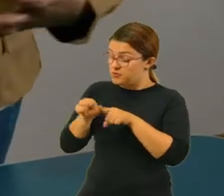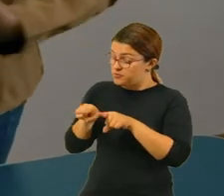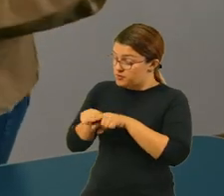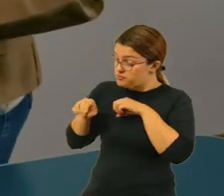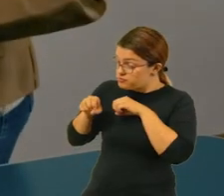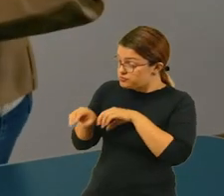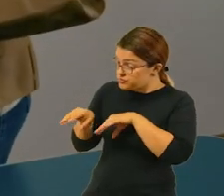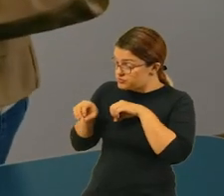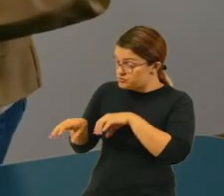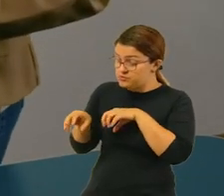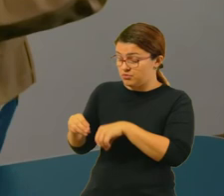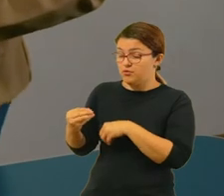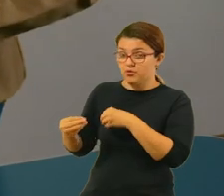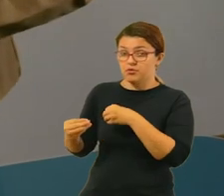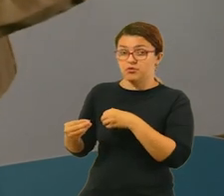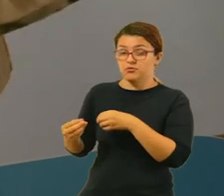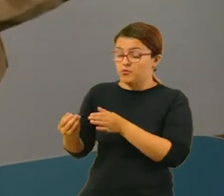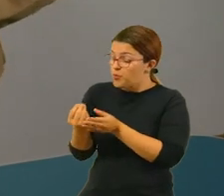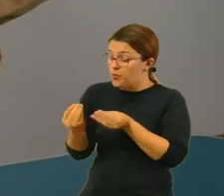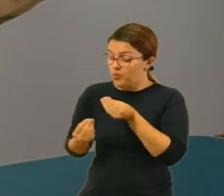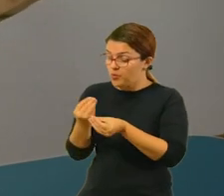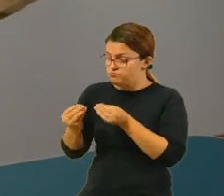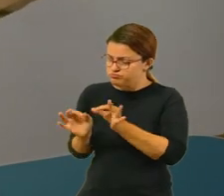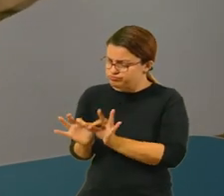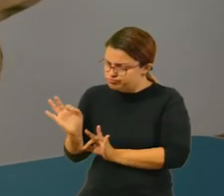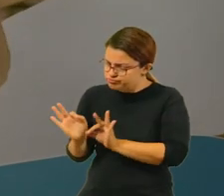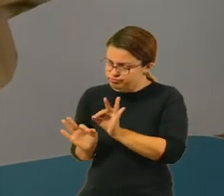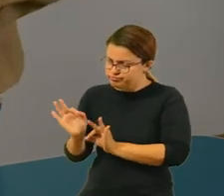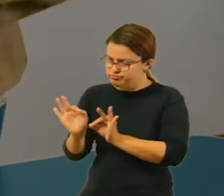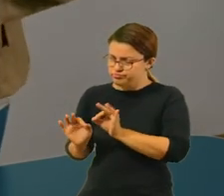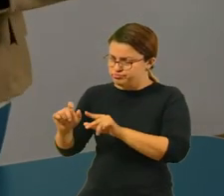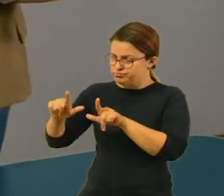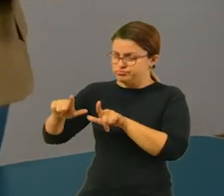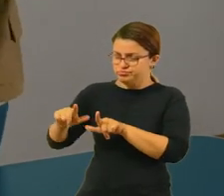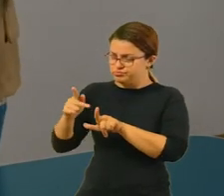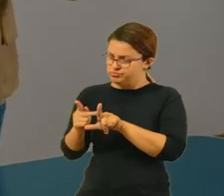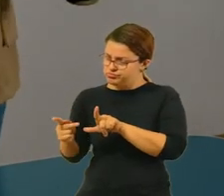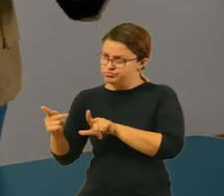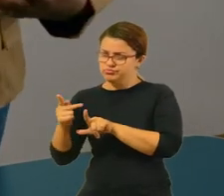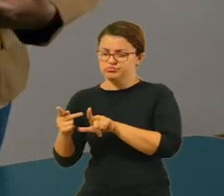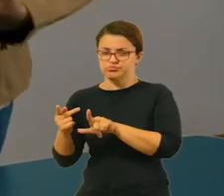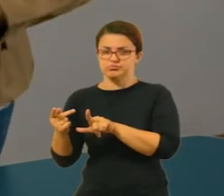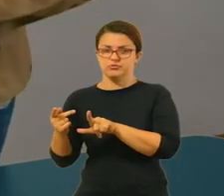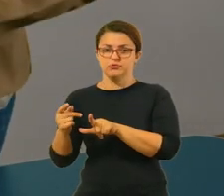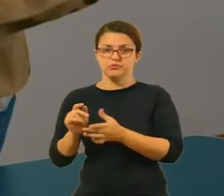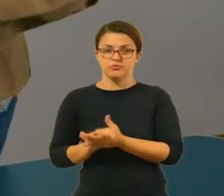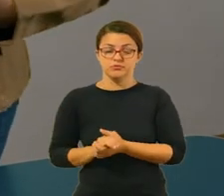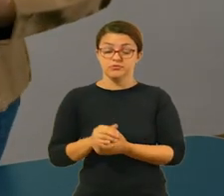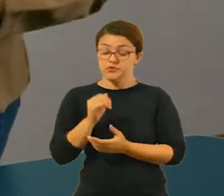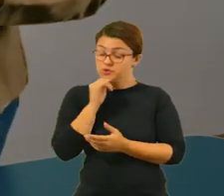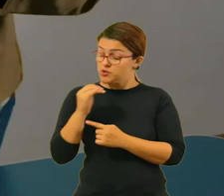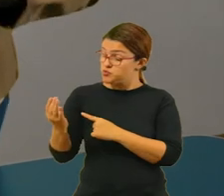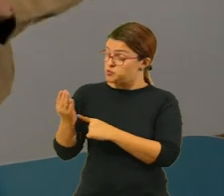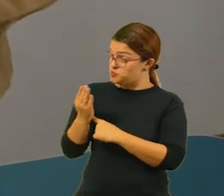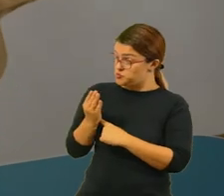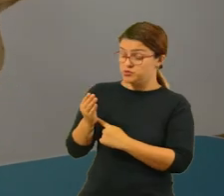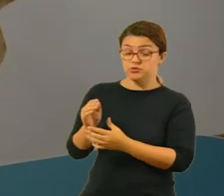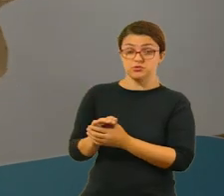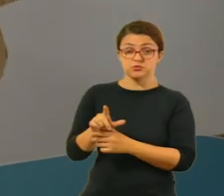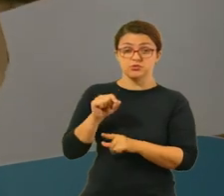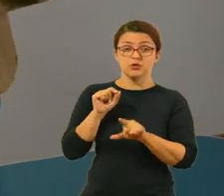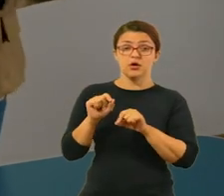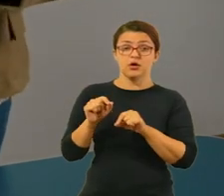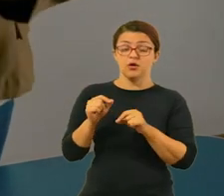Insira a criança também na construção desses cartões. Então, peça que ela ajude a escolher. E quando vocês escolherem o